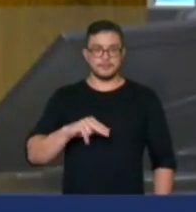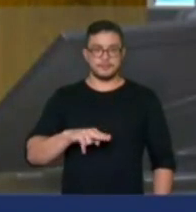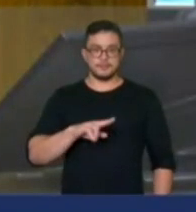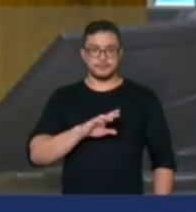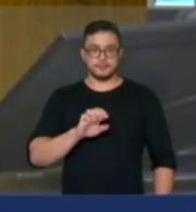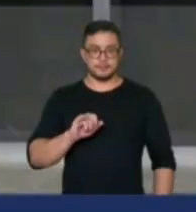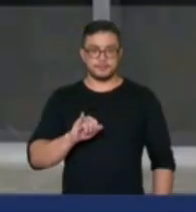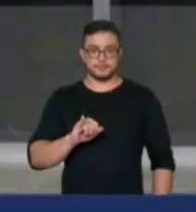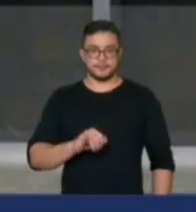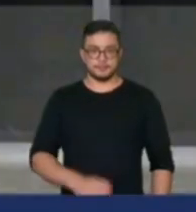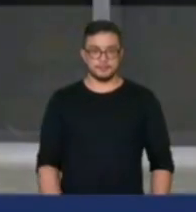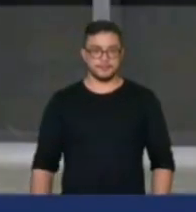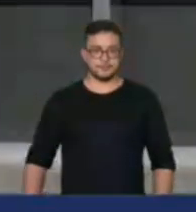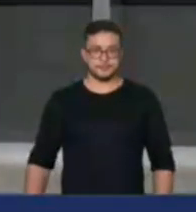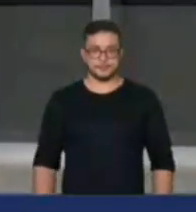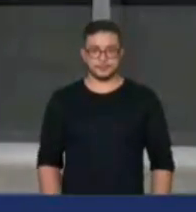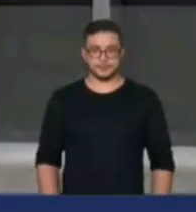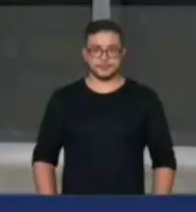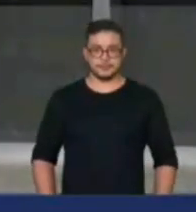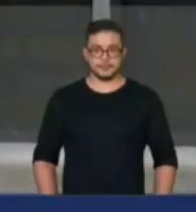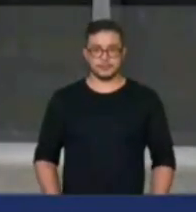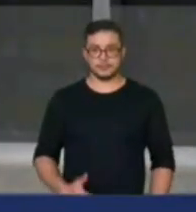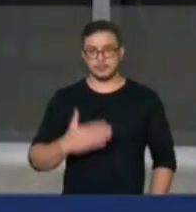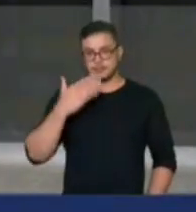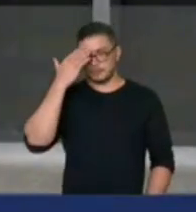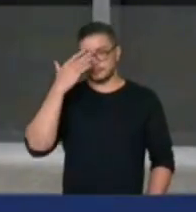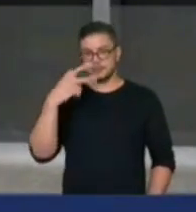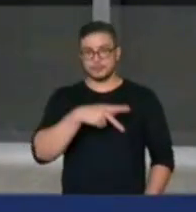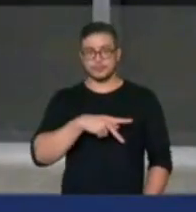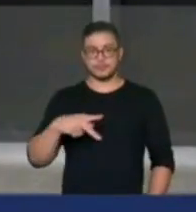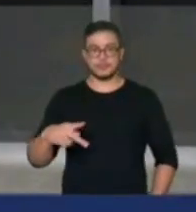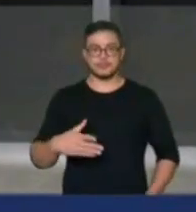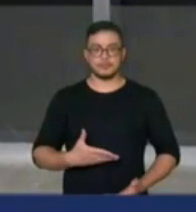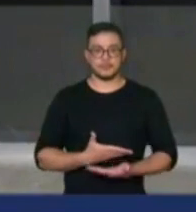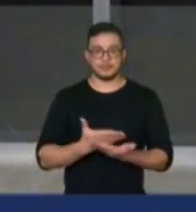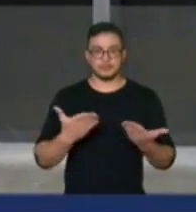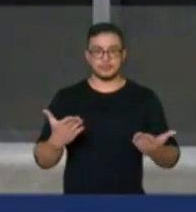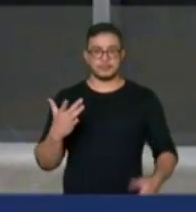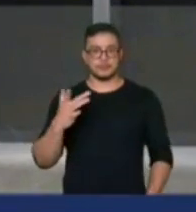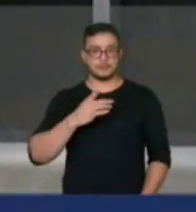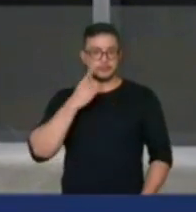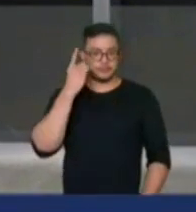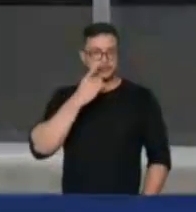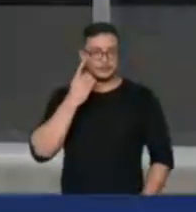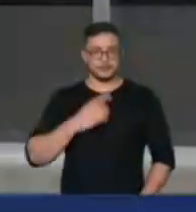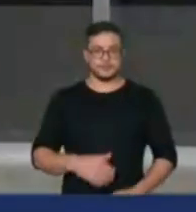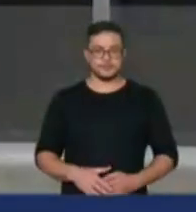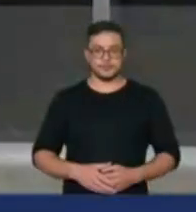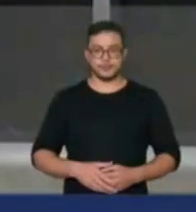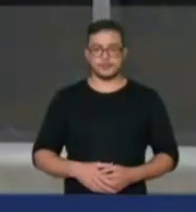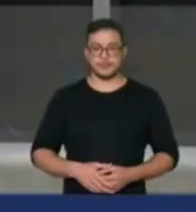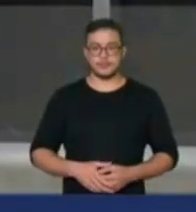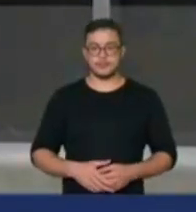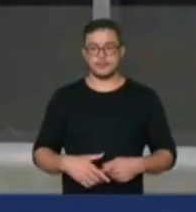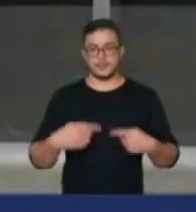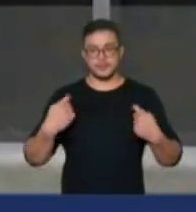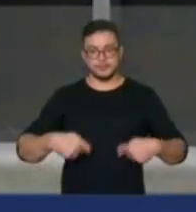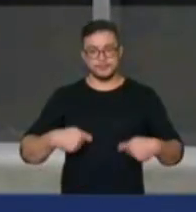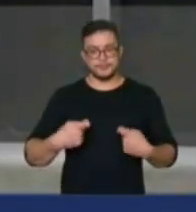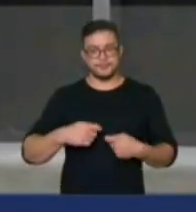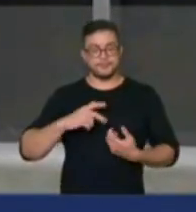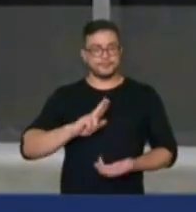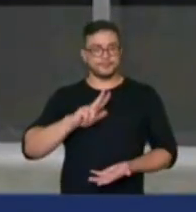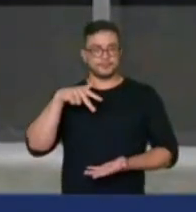Muito obrigado, senhor presidente, senhores deputados, senhoras deputadas. A gente não podia deixar de vir aqui lamentar